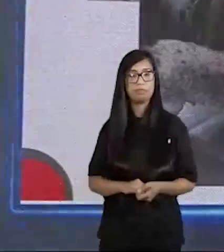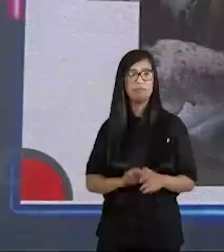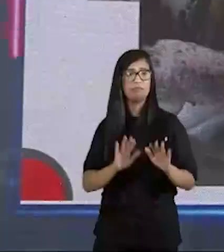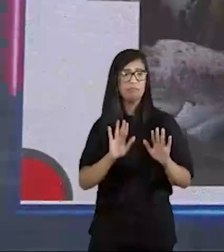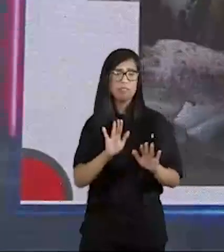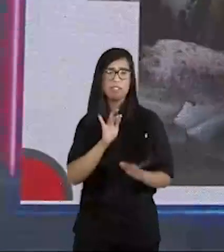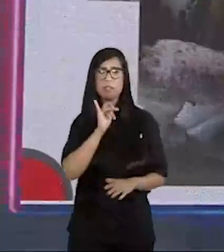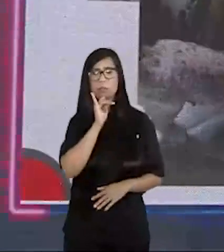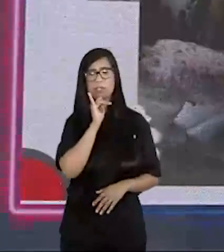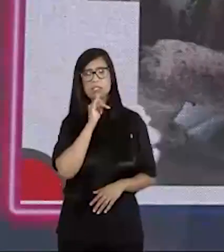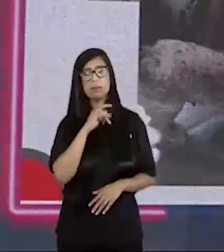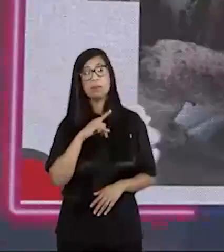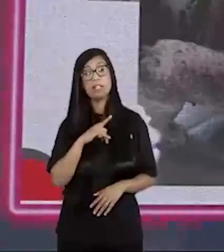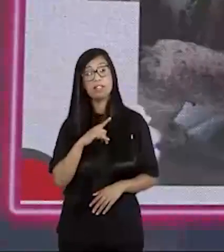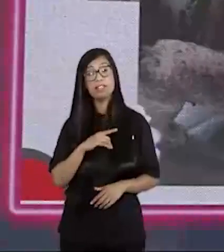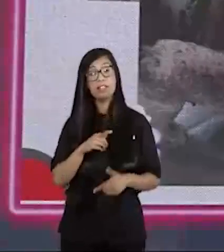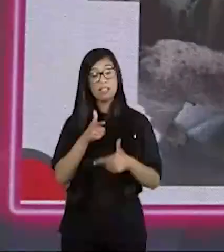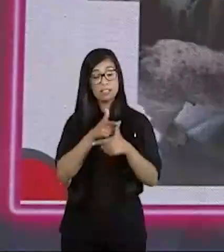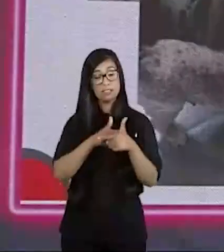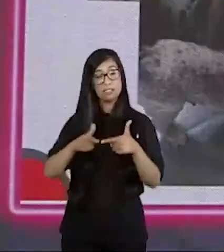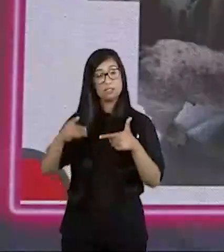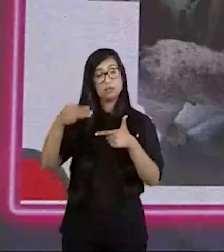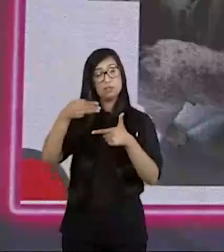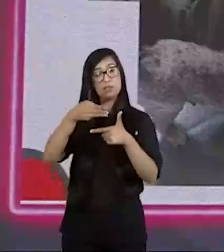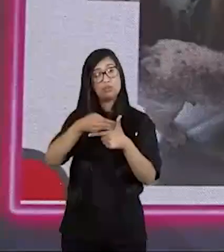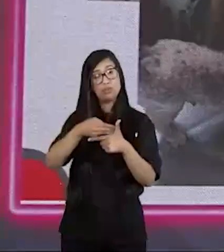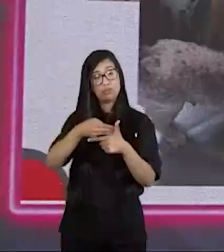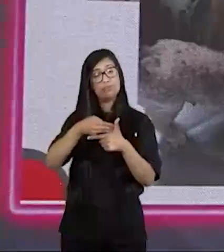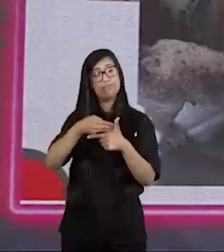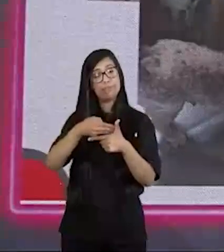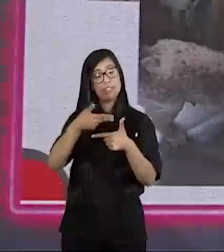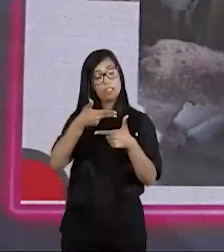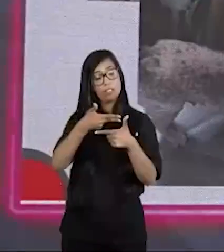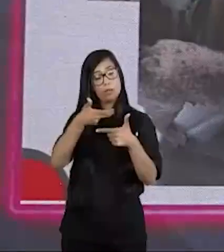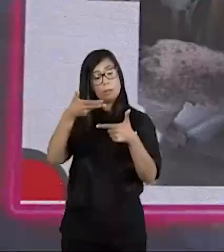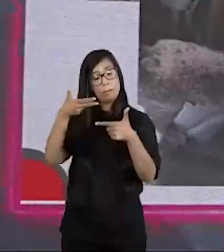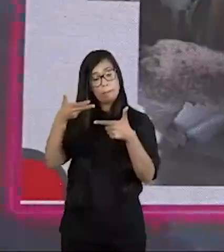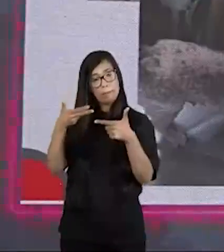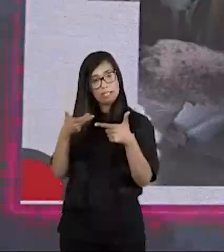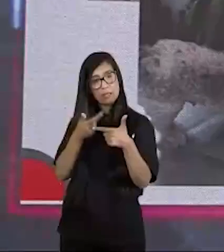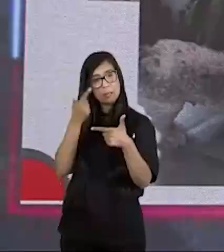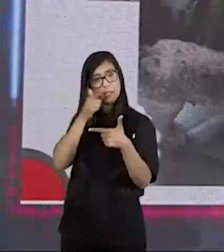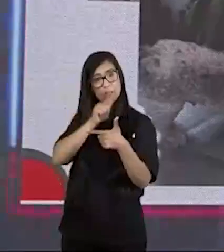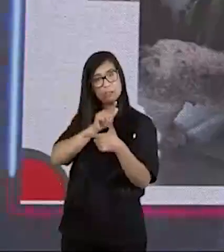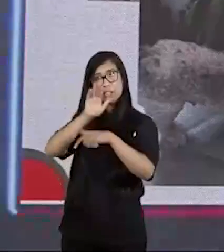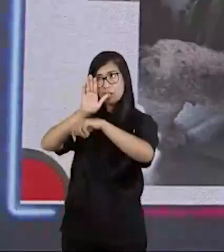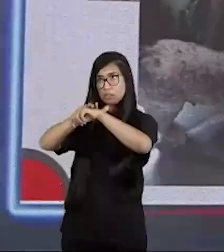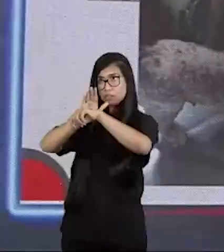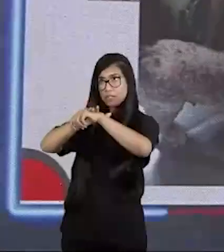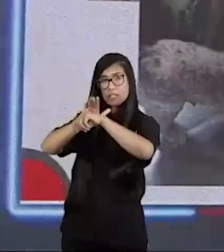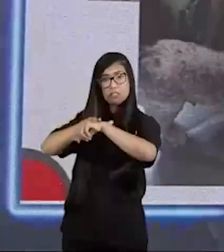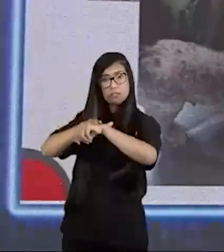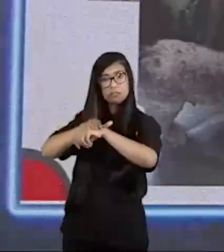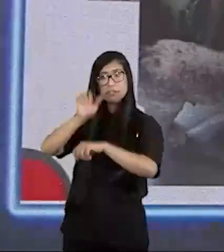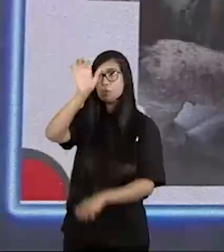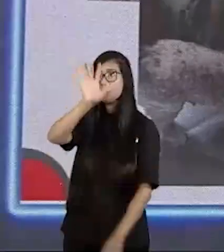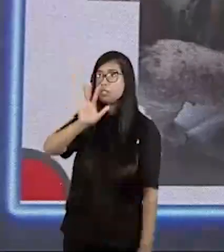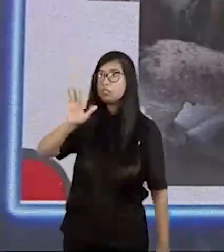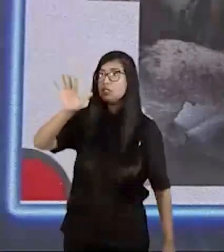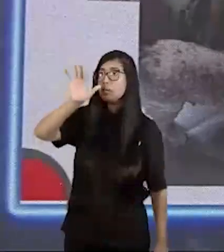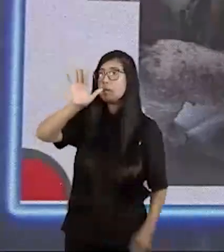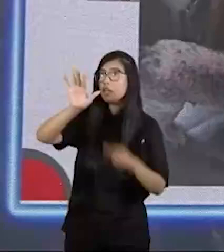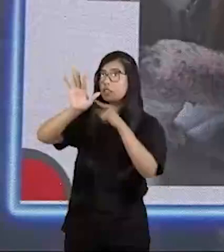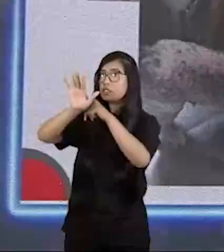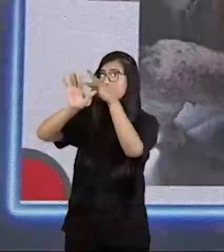disso, a citologia vai nos ajudar a pensar nessas infecções subjacentes, BOG e MOG. E aí, gente, nesse